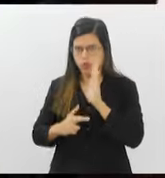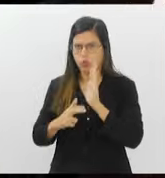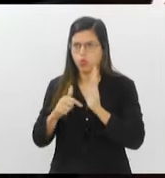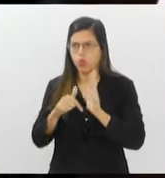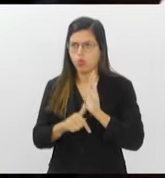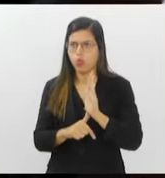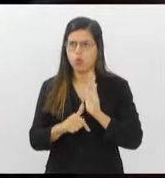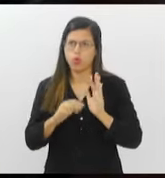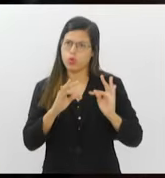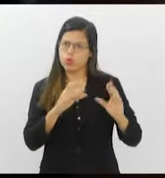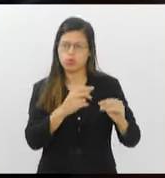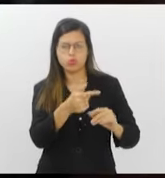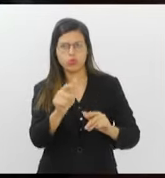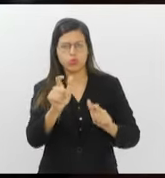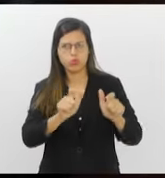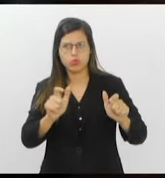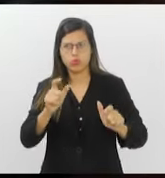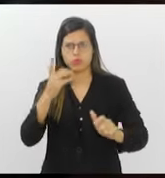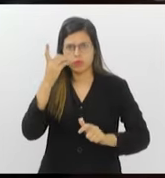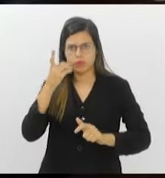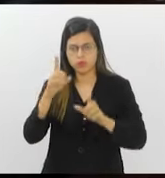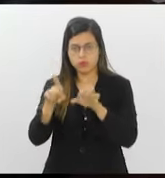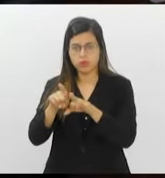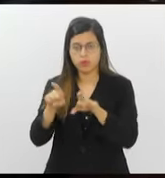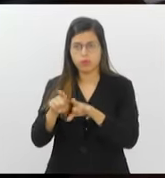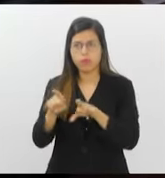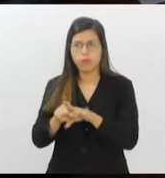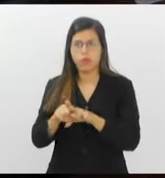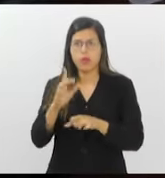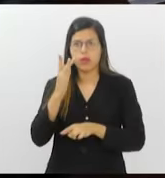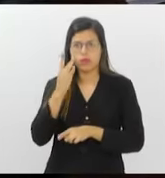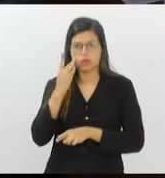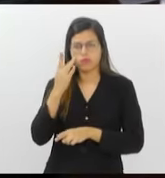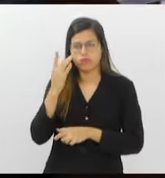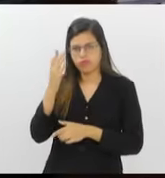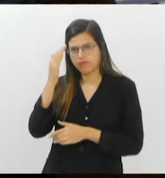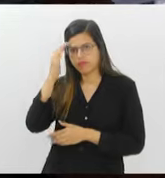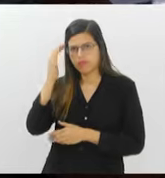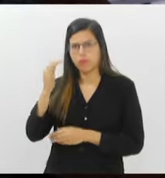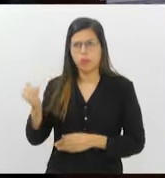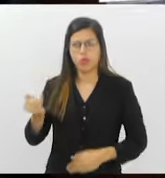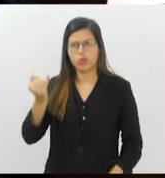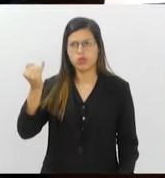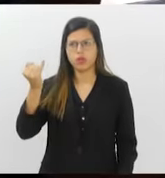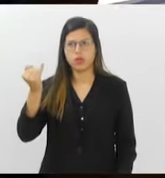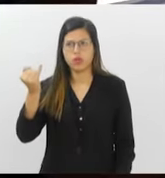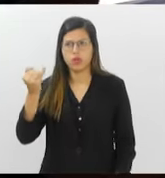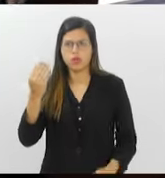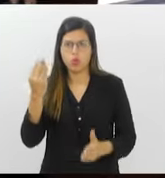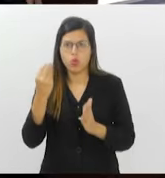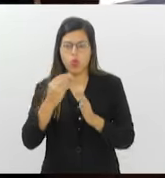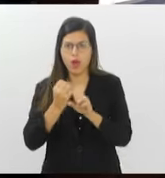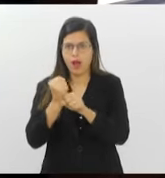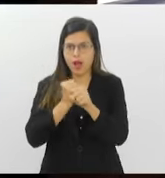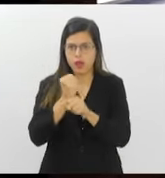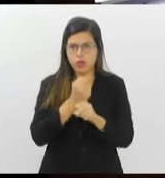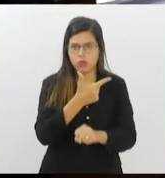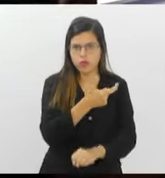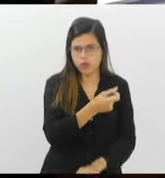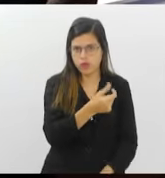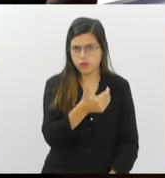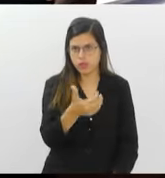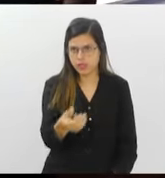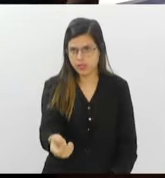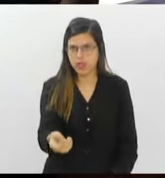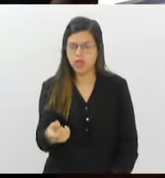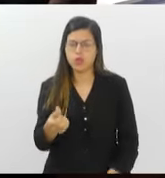com todos os deputados, de que acho que foi um entendimento importante colocar o ano 2026, porque sinalizou que o